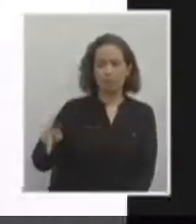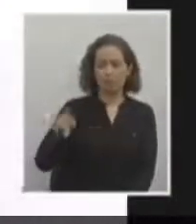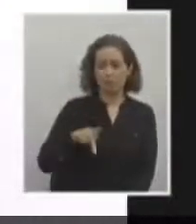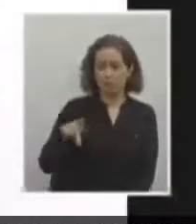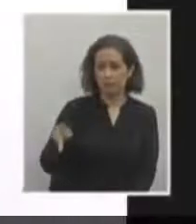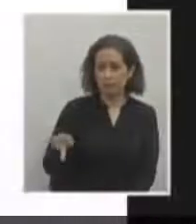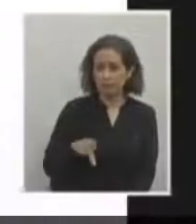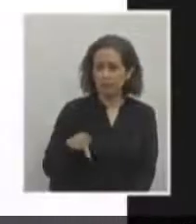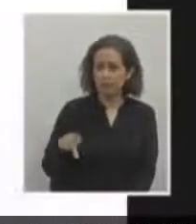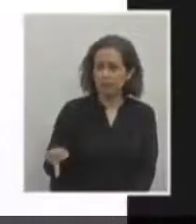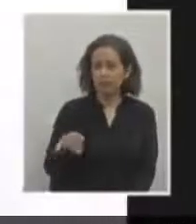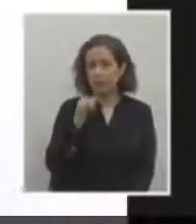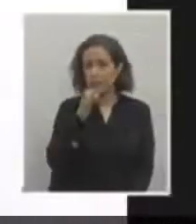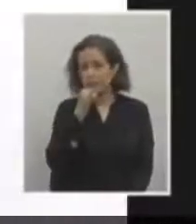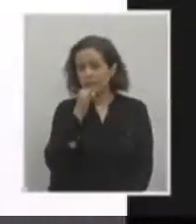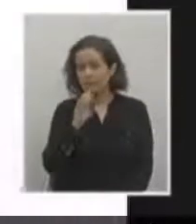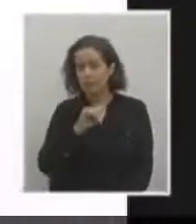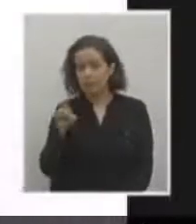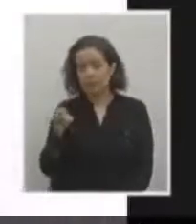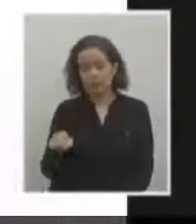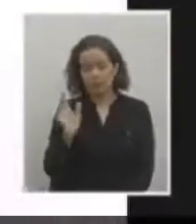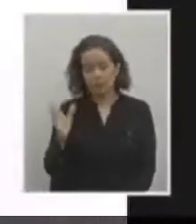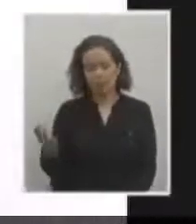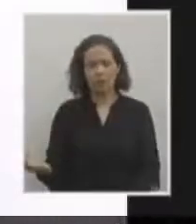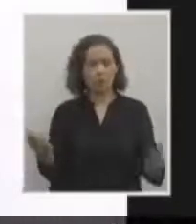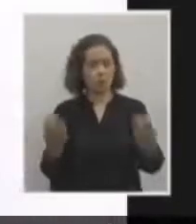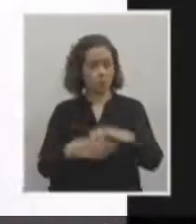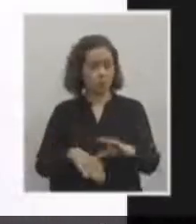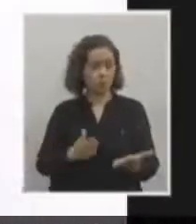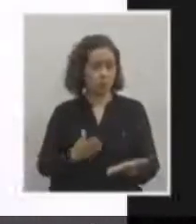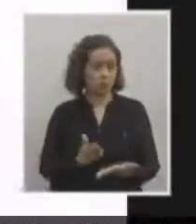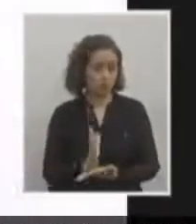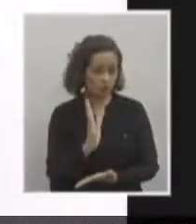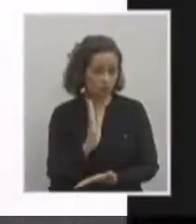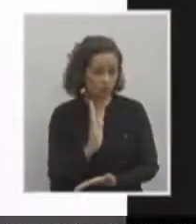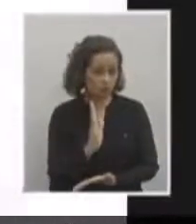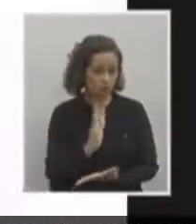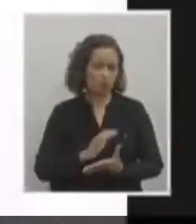quando ele é concursado pelo concurso